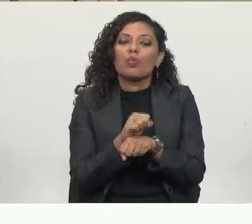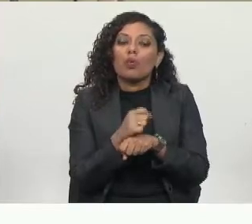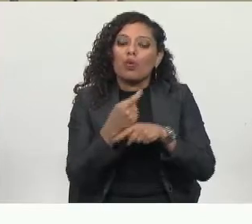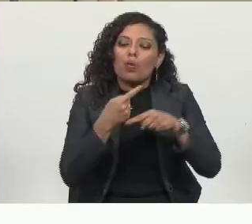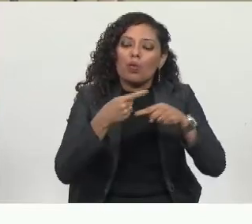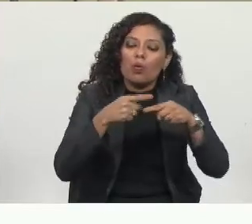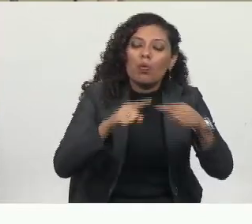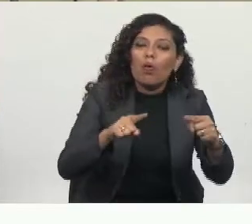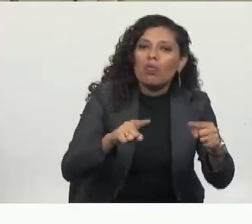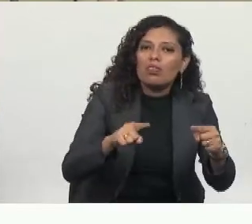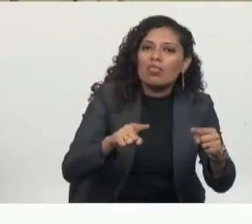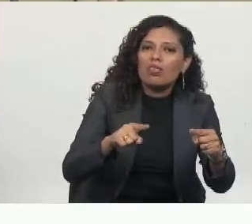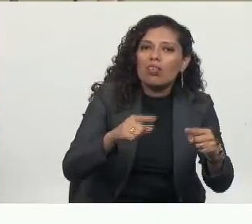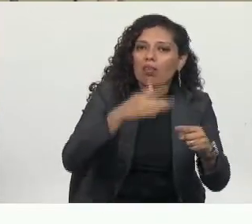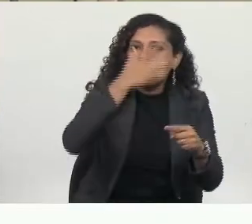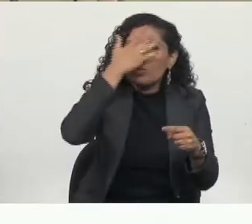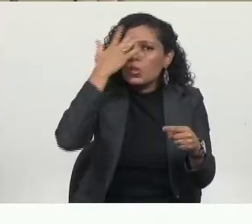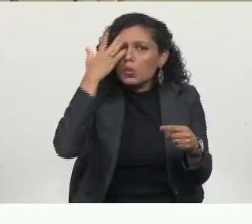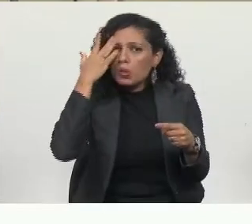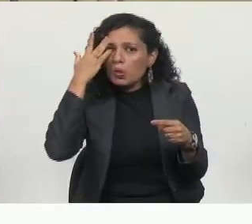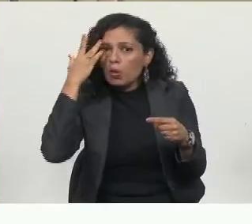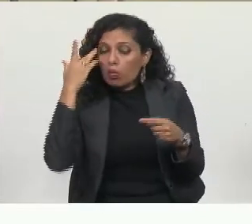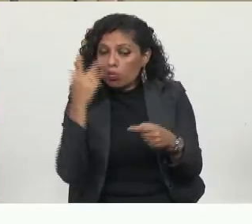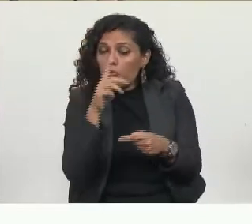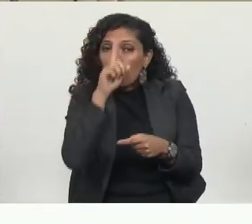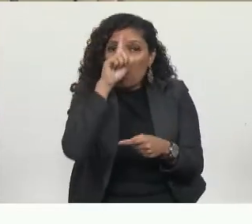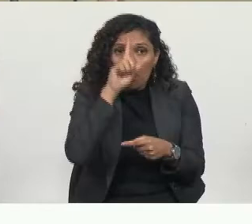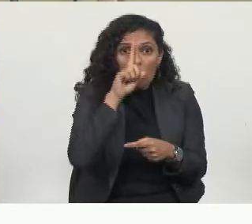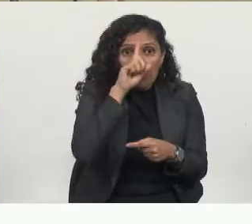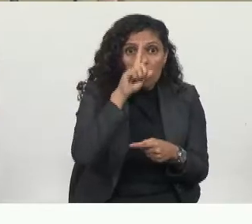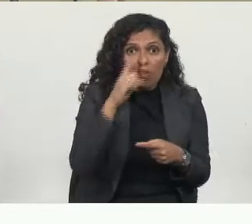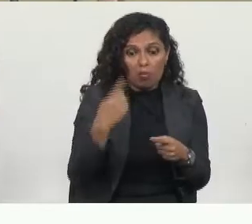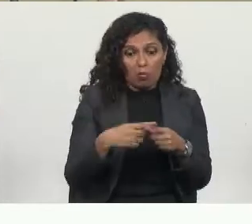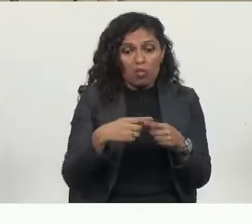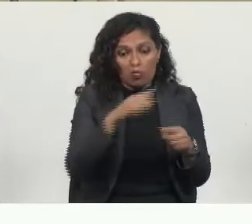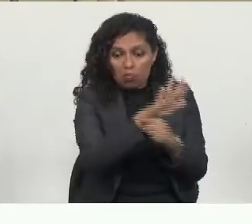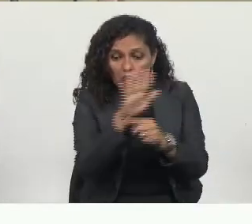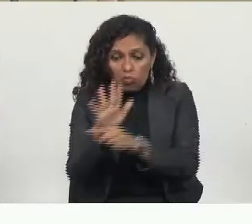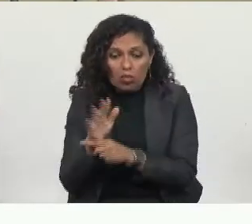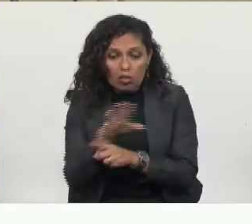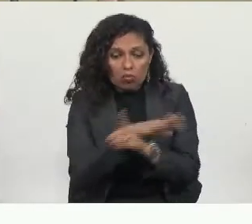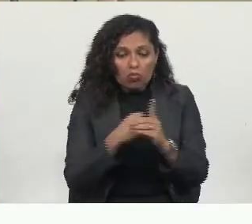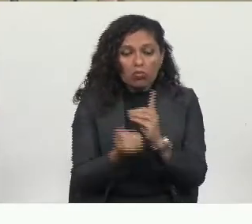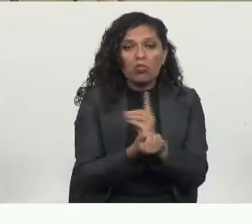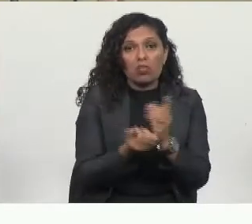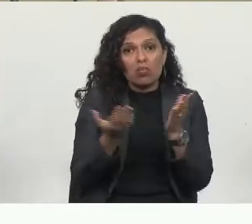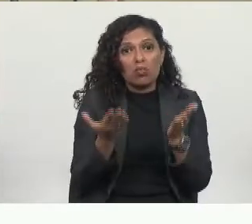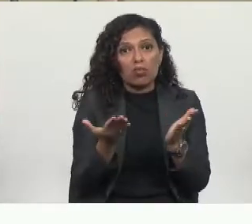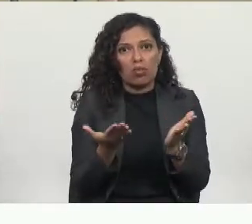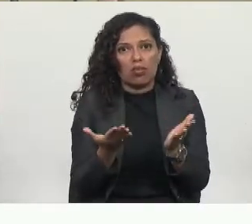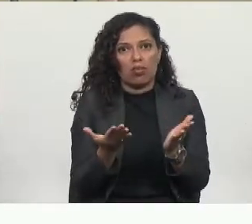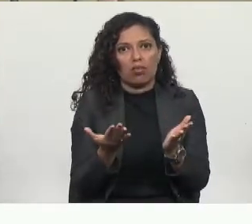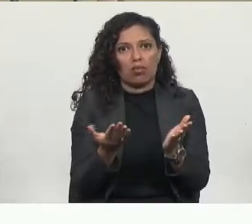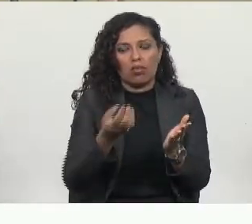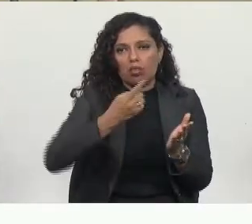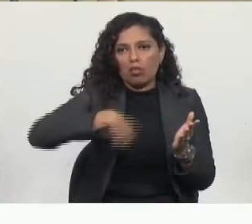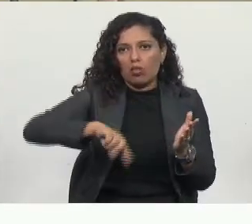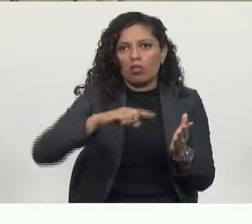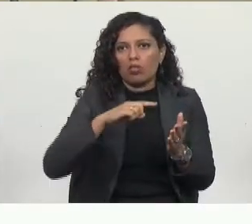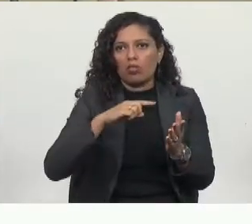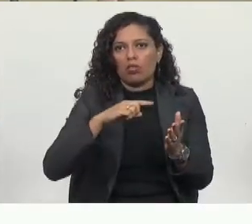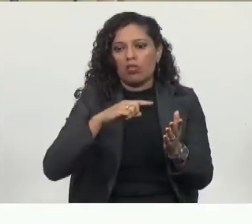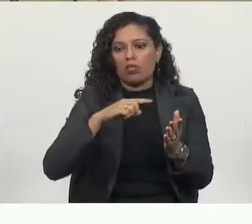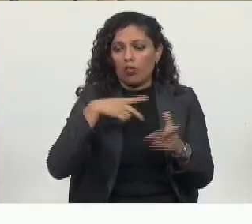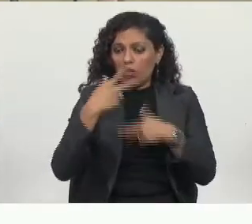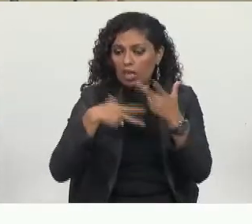casa quando nós nos posicionamos em prol da sociedade. Então, querer que o deputado